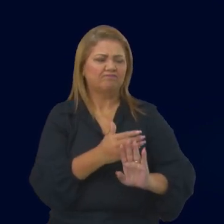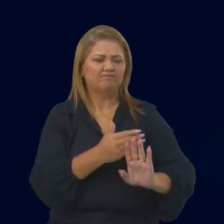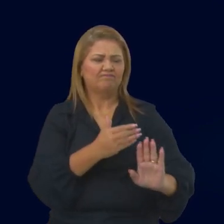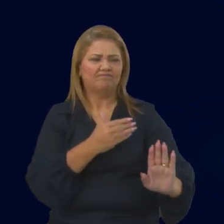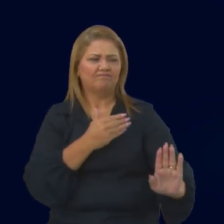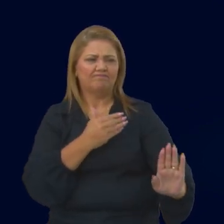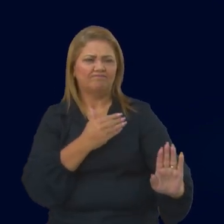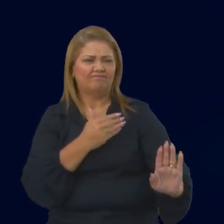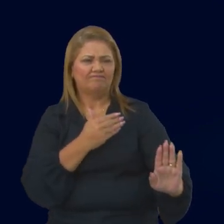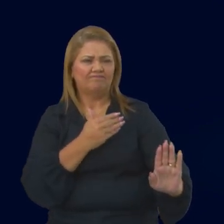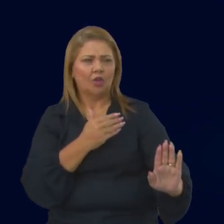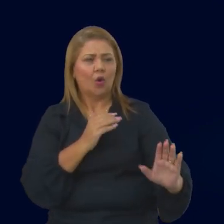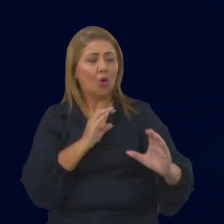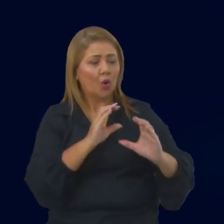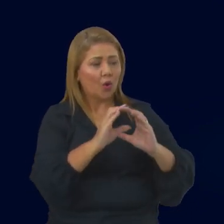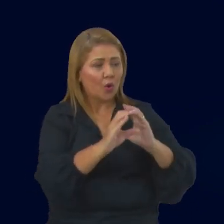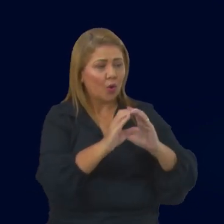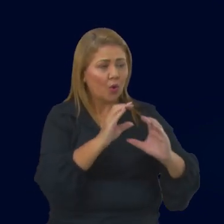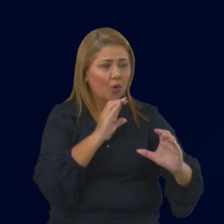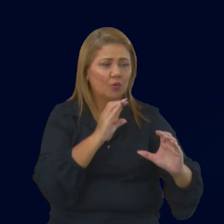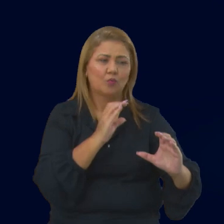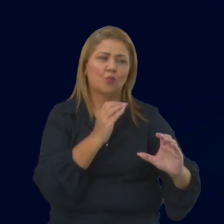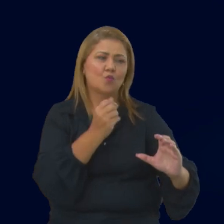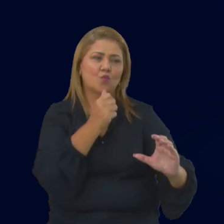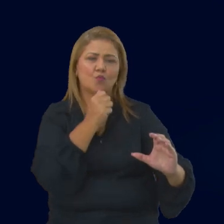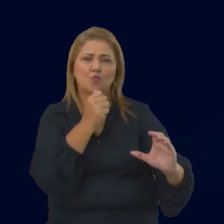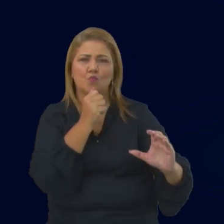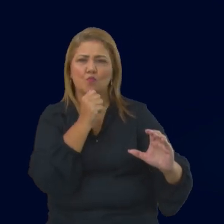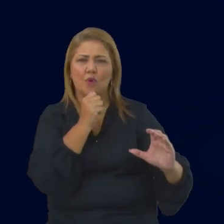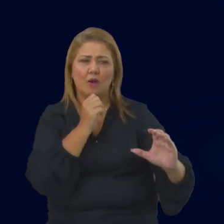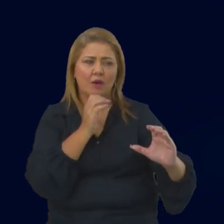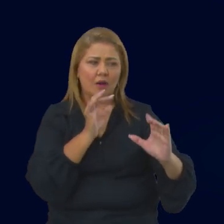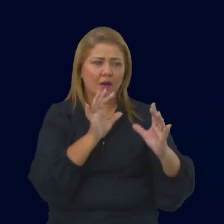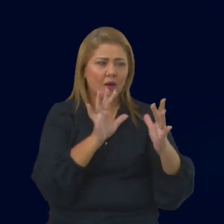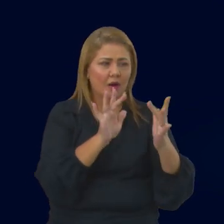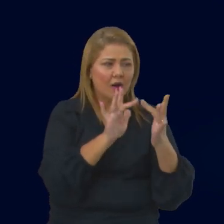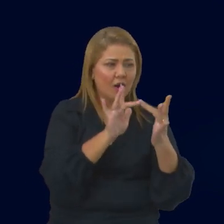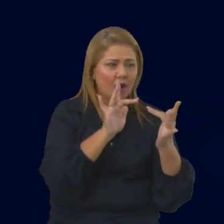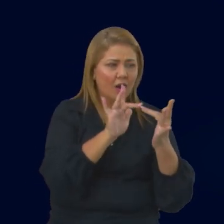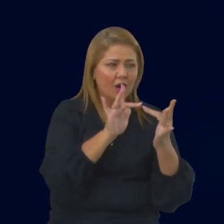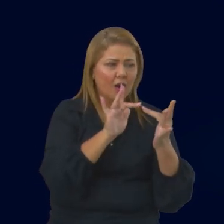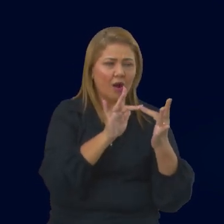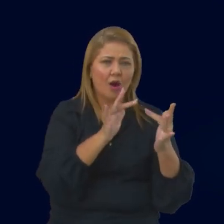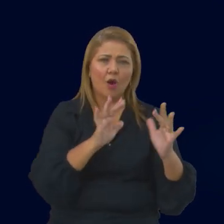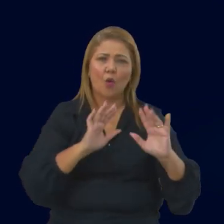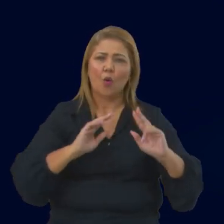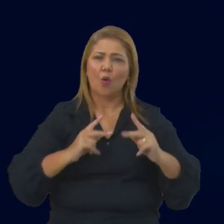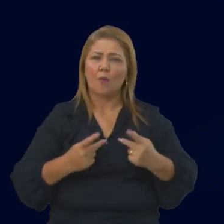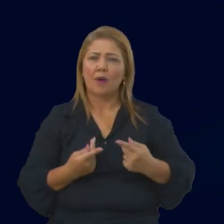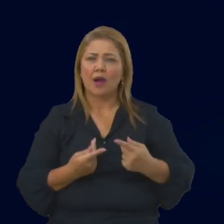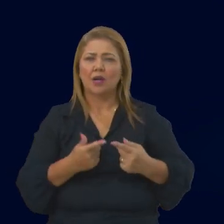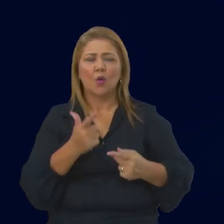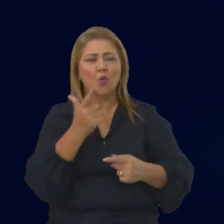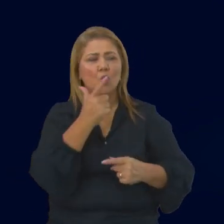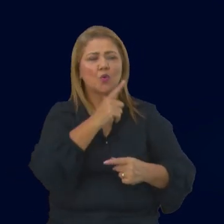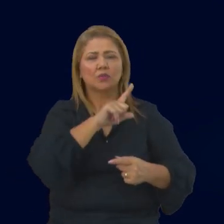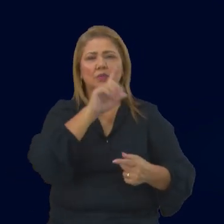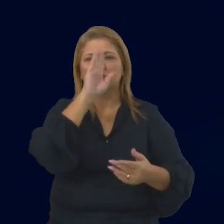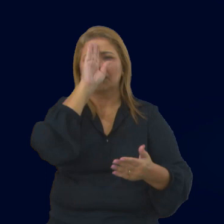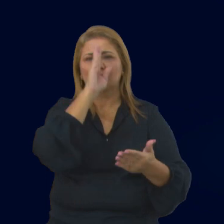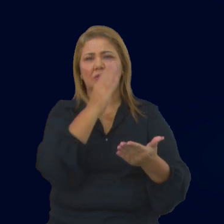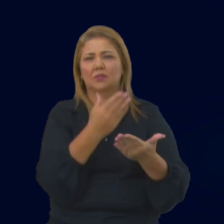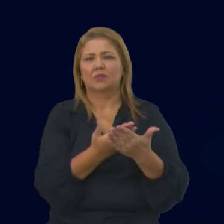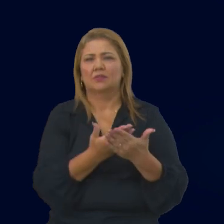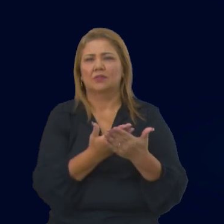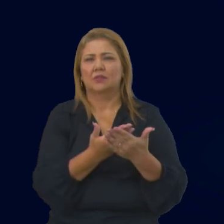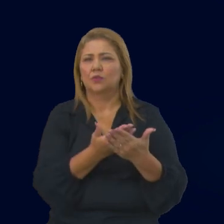se conectando com as pessoas. Se você não se conecta humanamente, você não conquista confiança. E onde